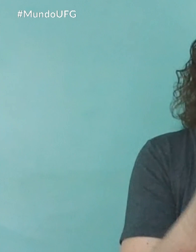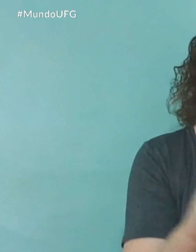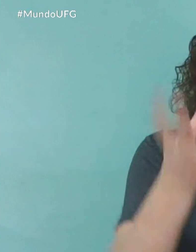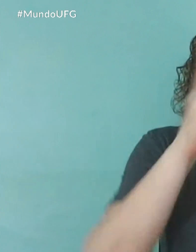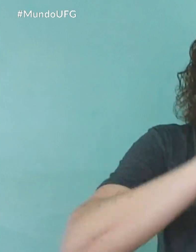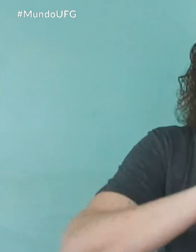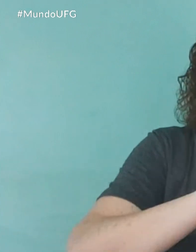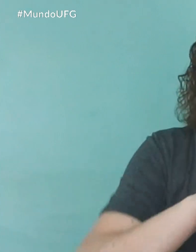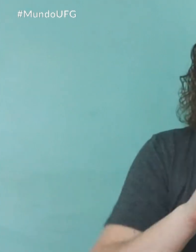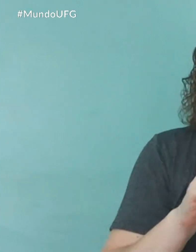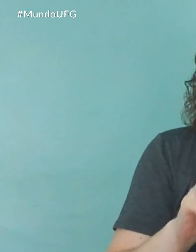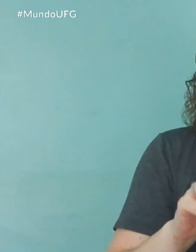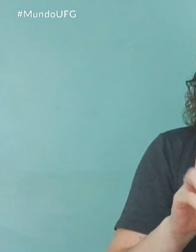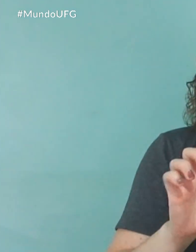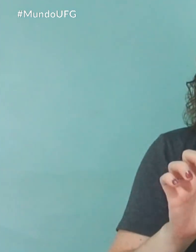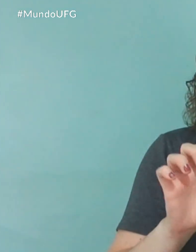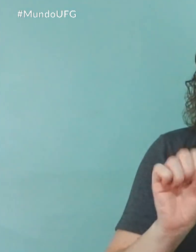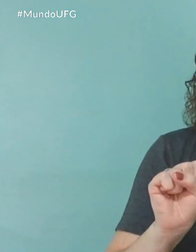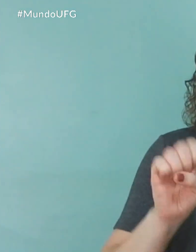conto, desse texto,